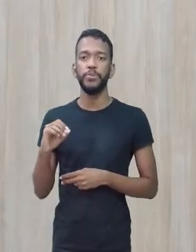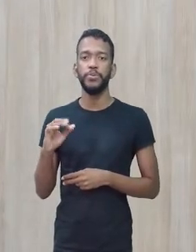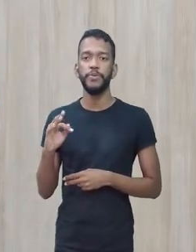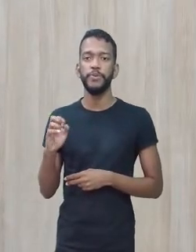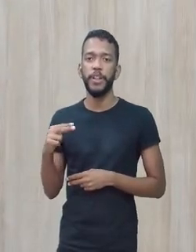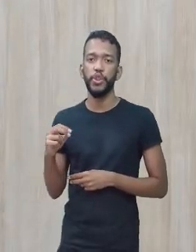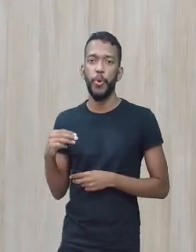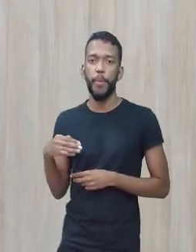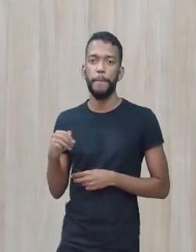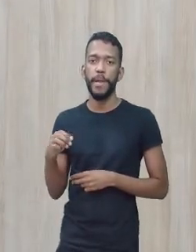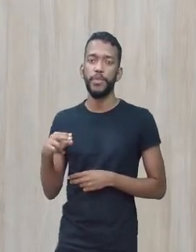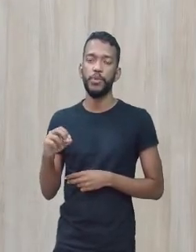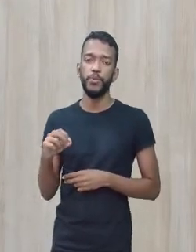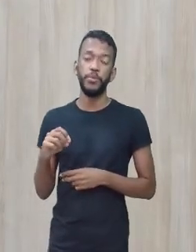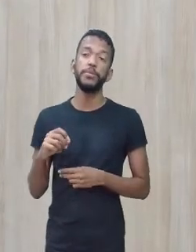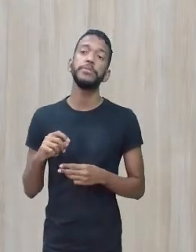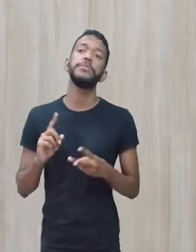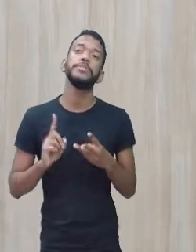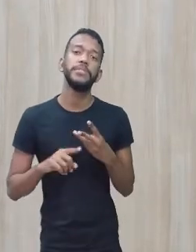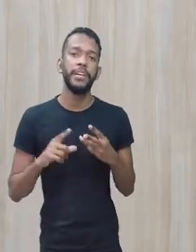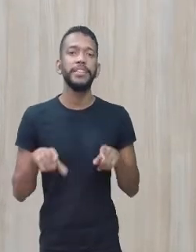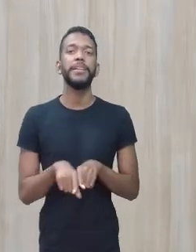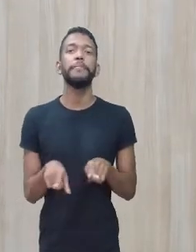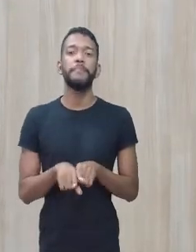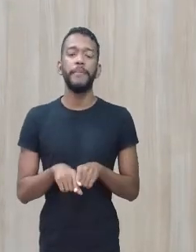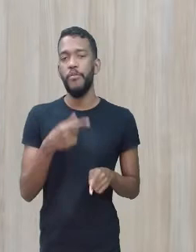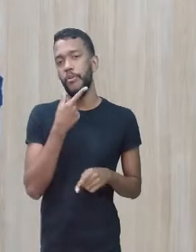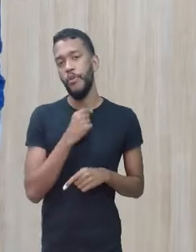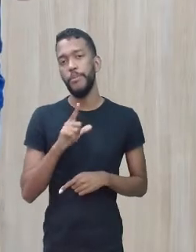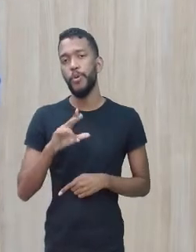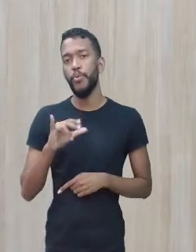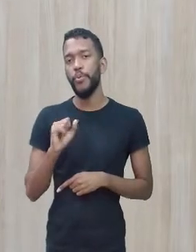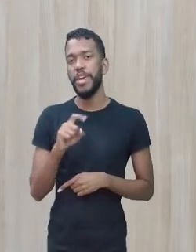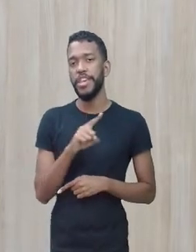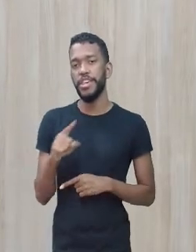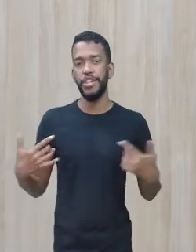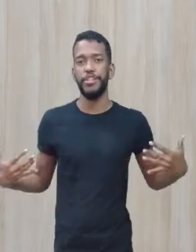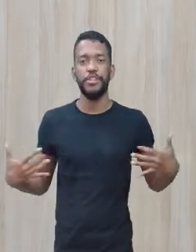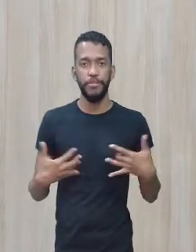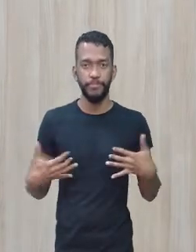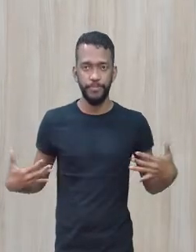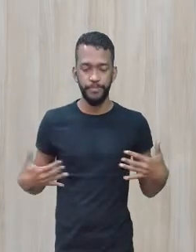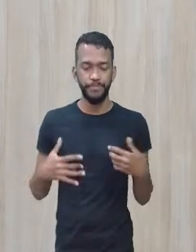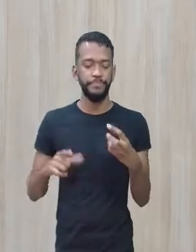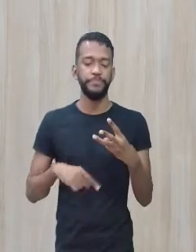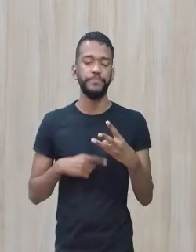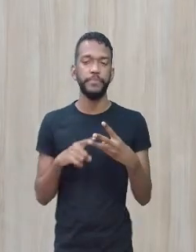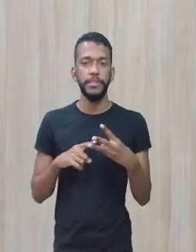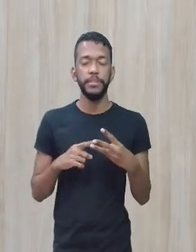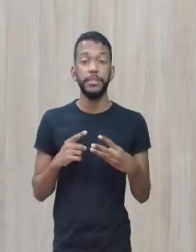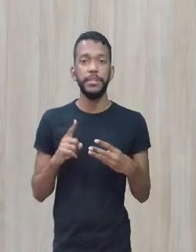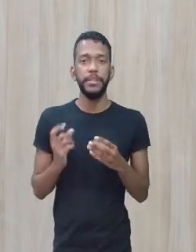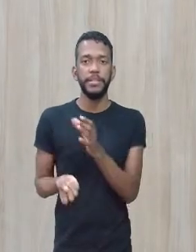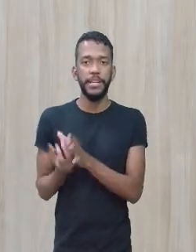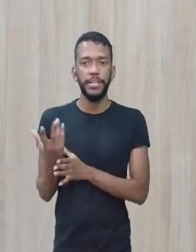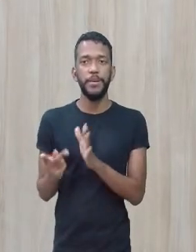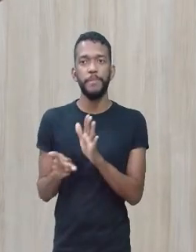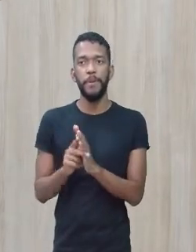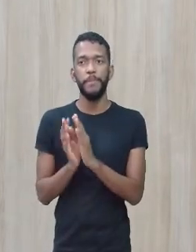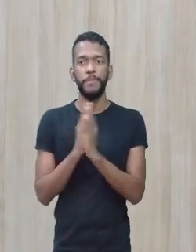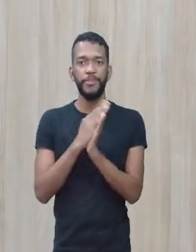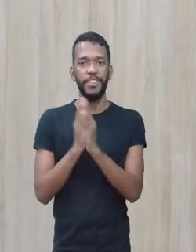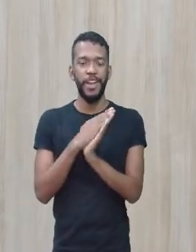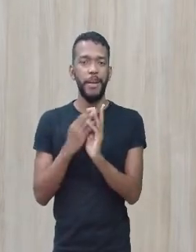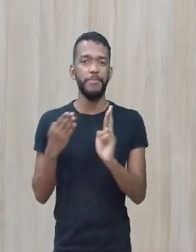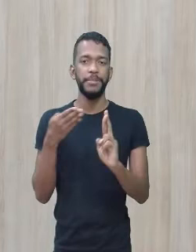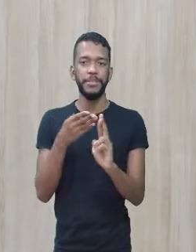tem personagens como o Luiz Gonzaga. Já tivemos a criação, né, de bonecos representativos, né,